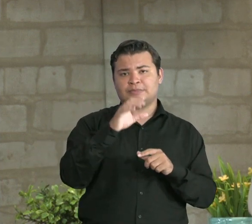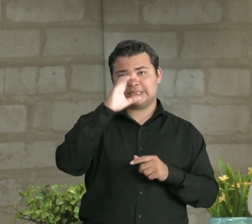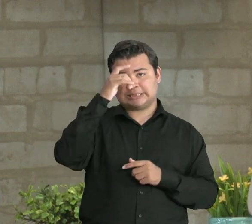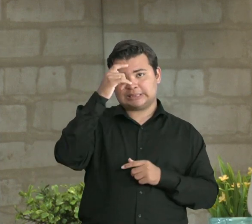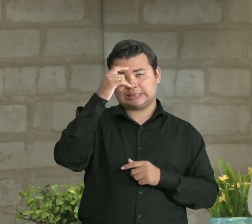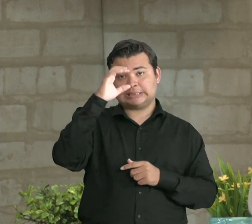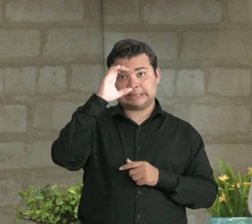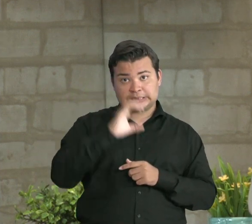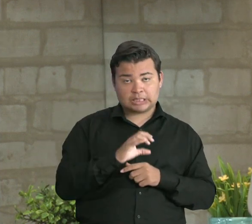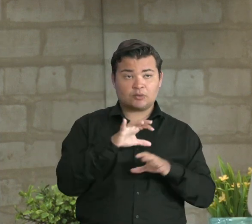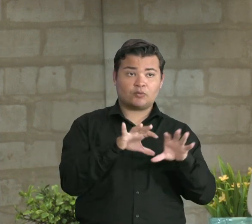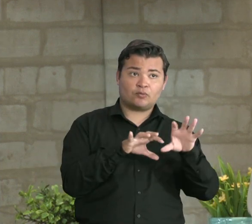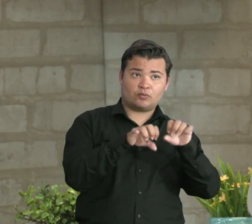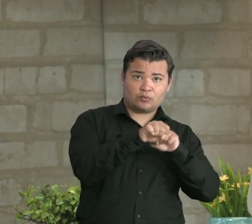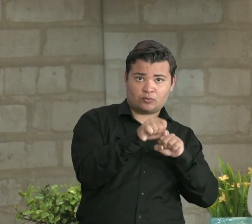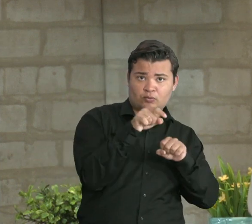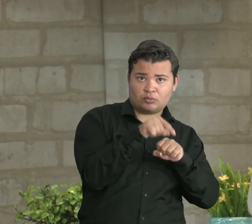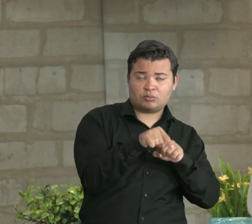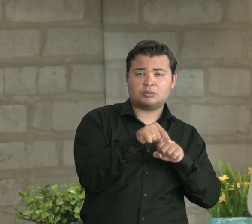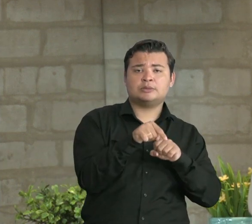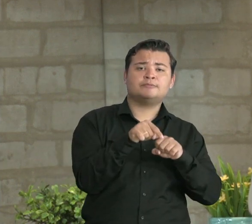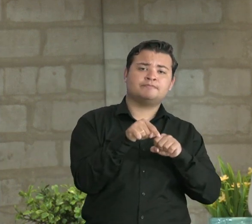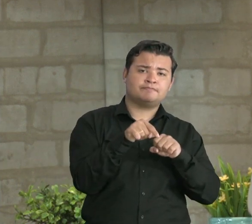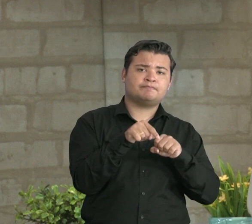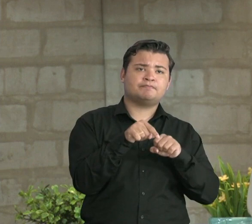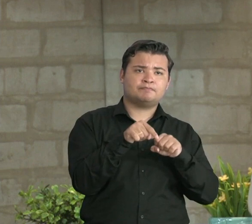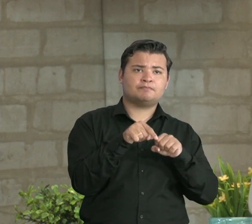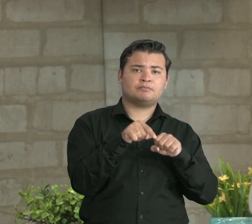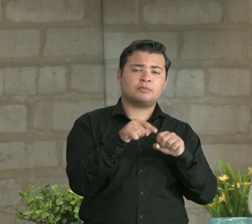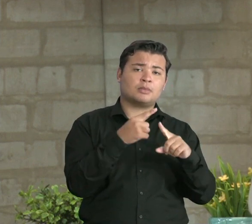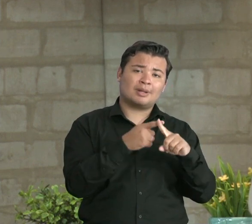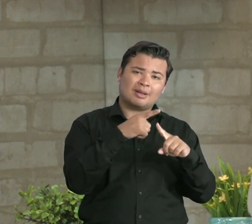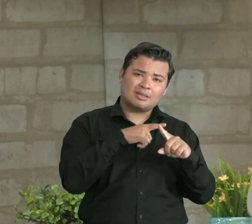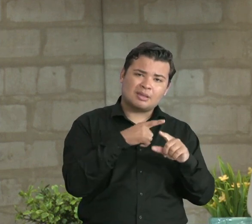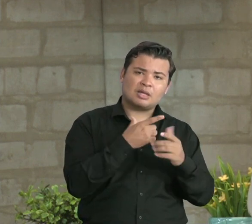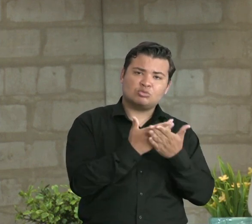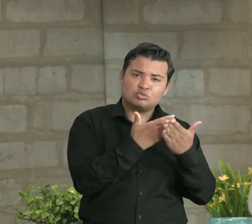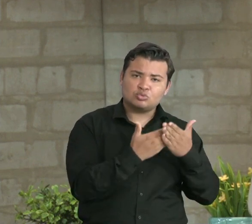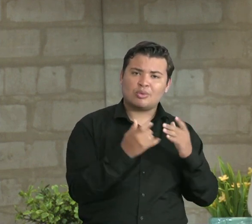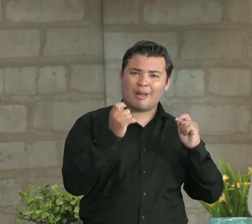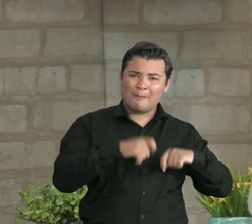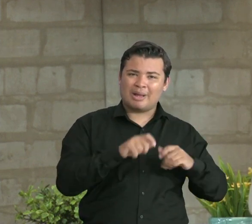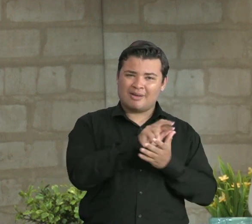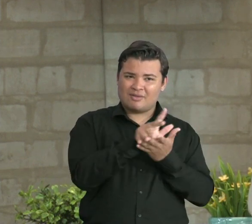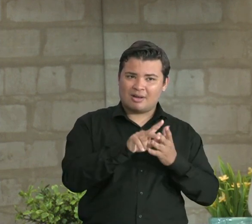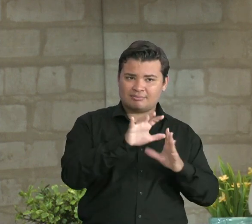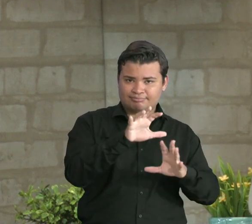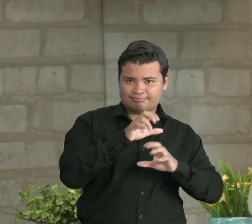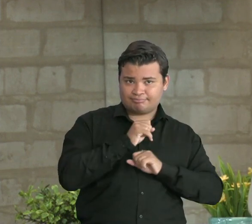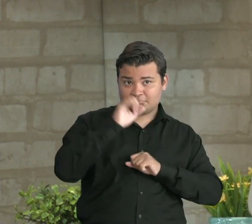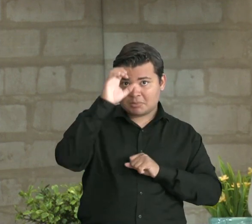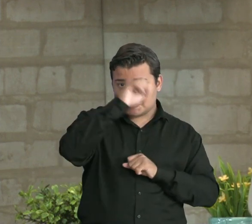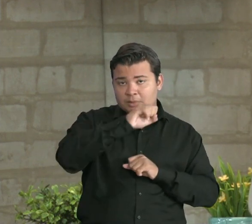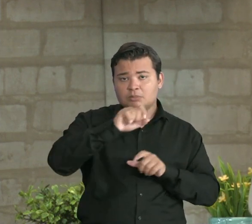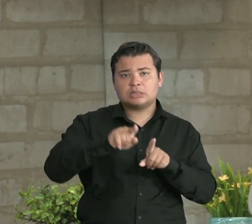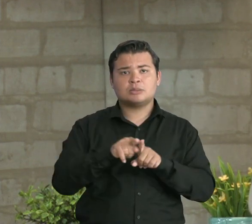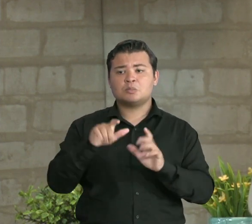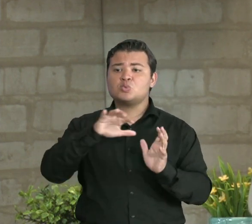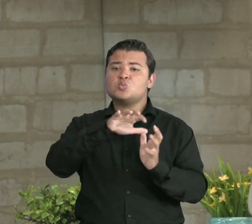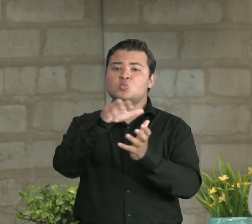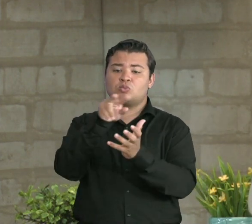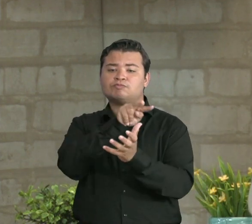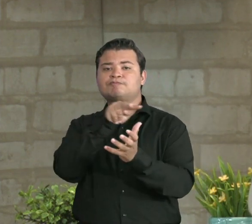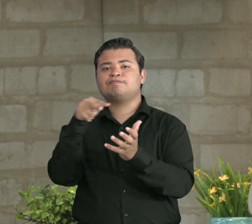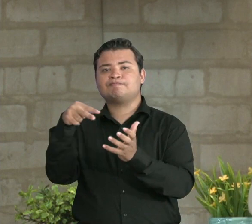cidadão, não é, que extrapolam a formação de competências específicas, mas também uma compreensão do mundo. A gente